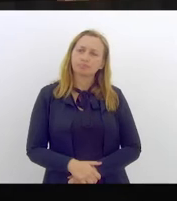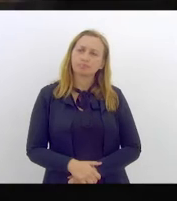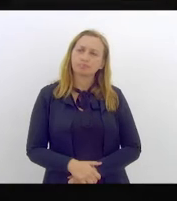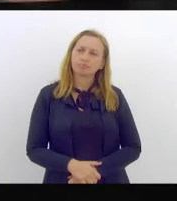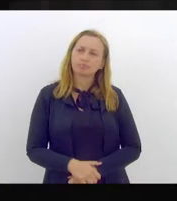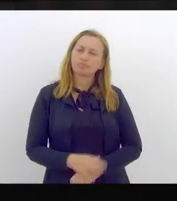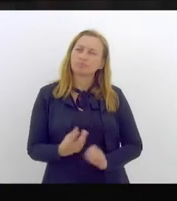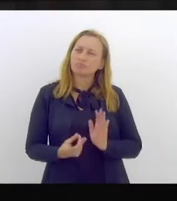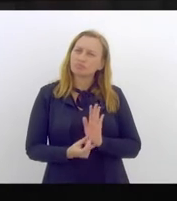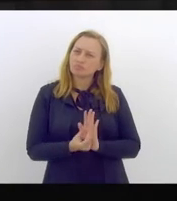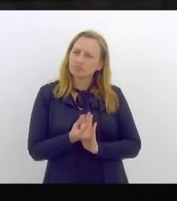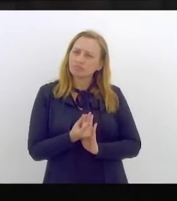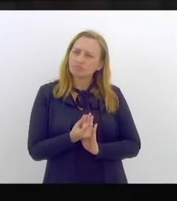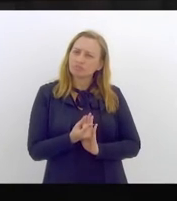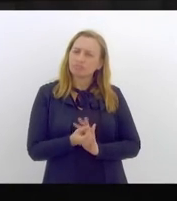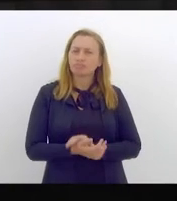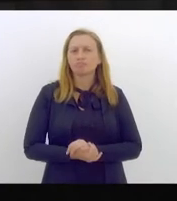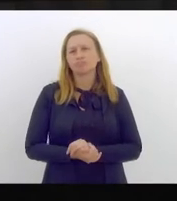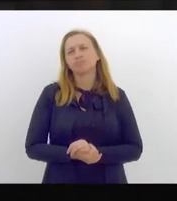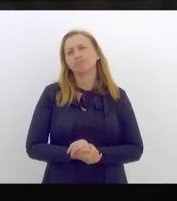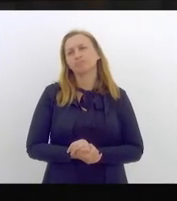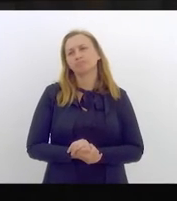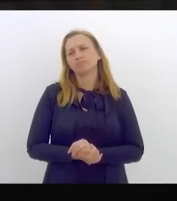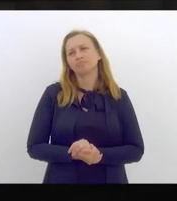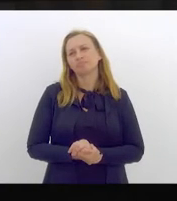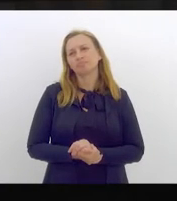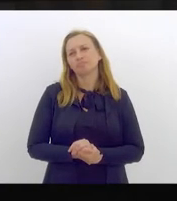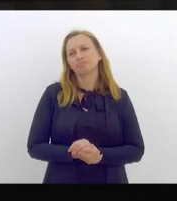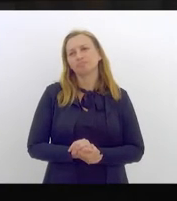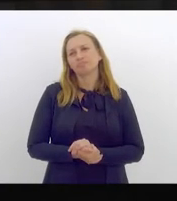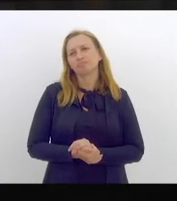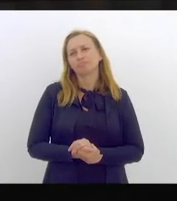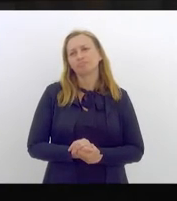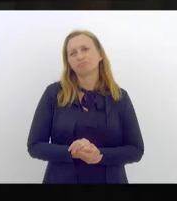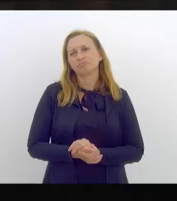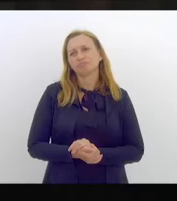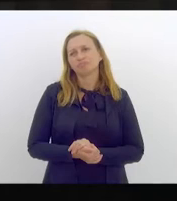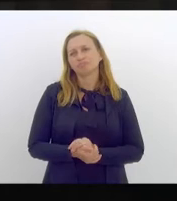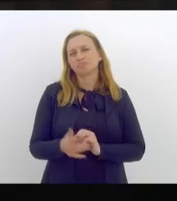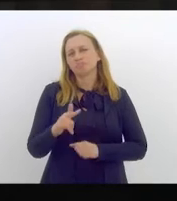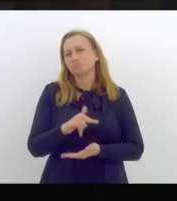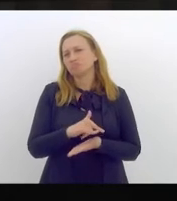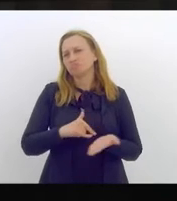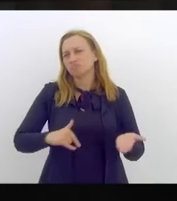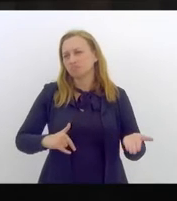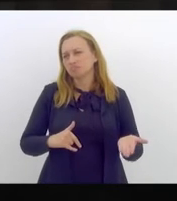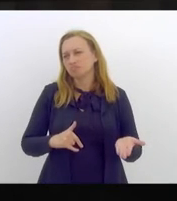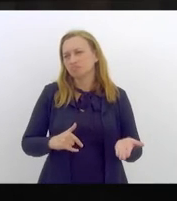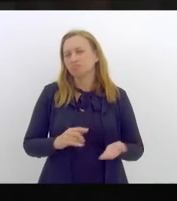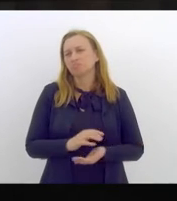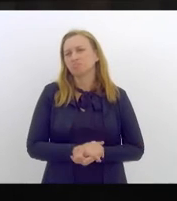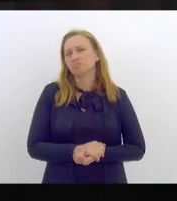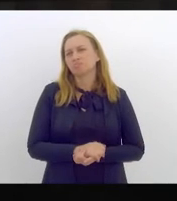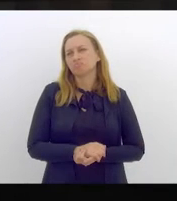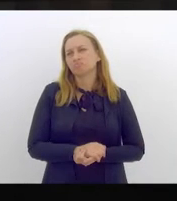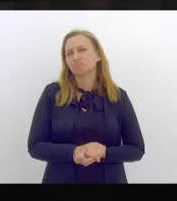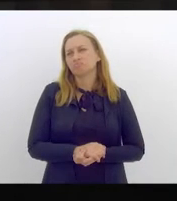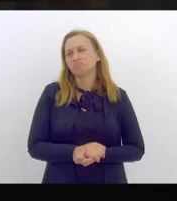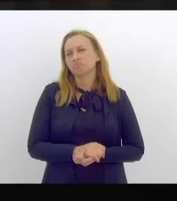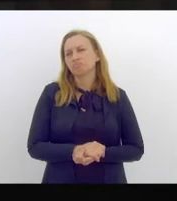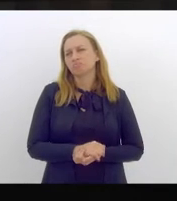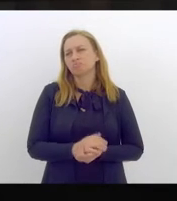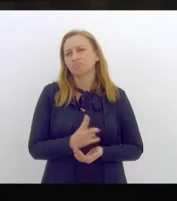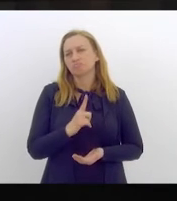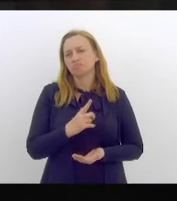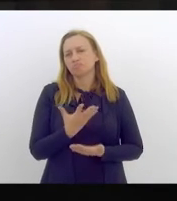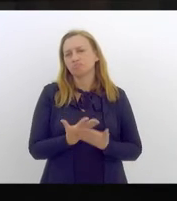O orçamento é o documento que nós passamos a ter em